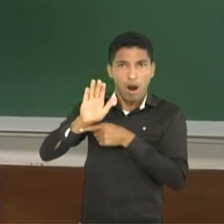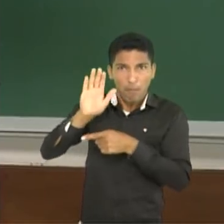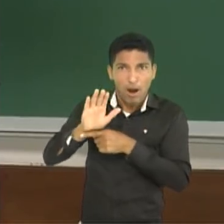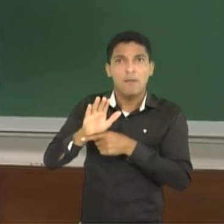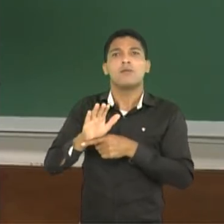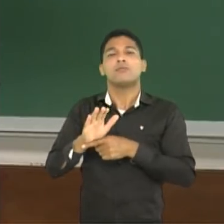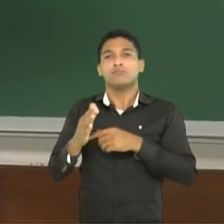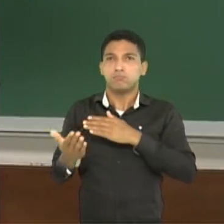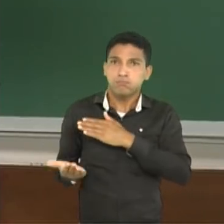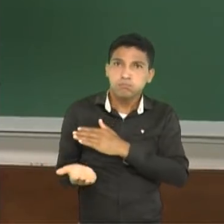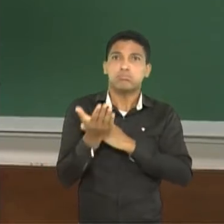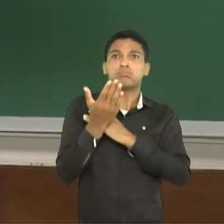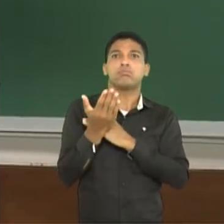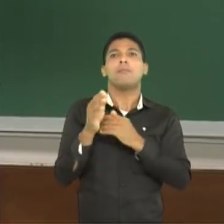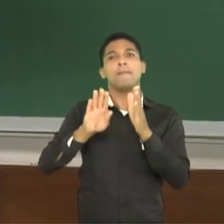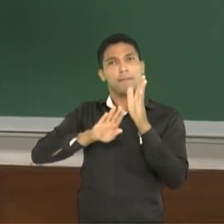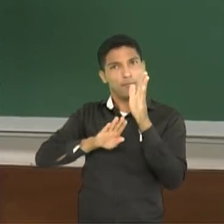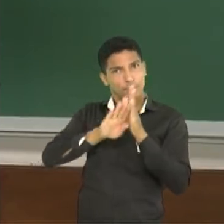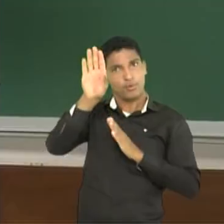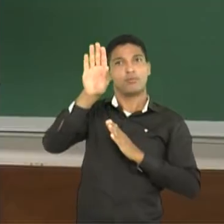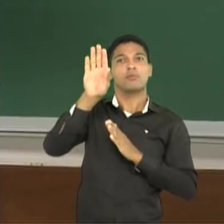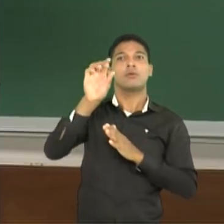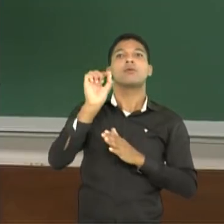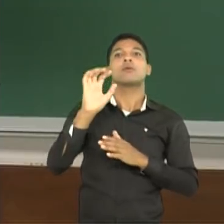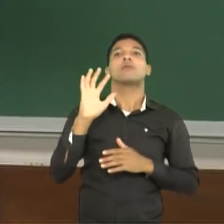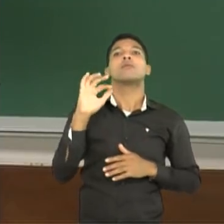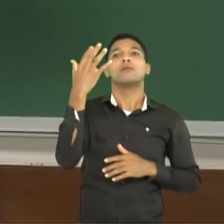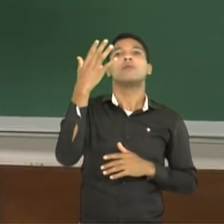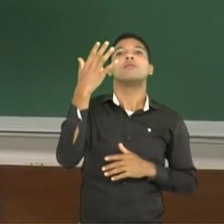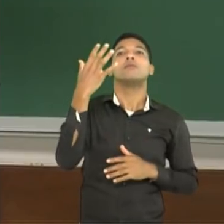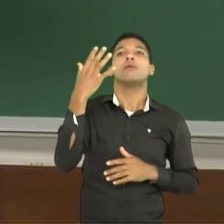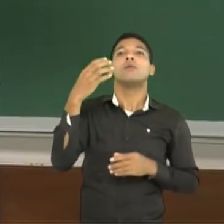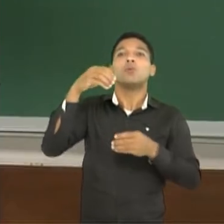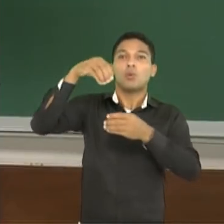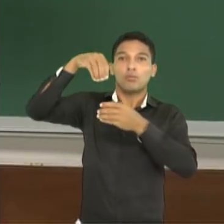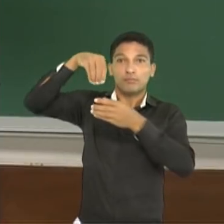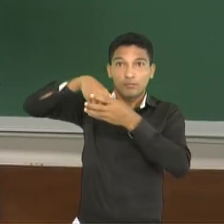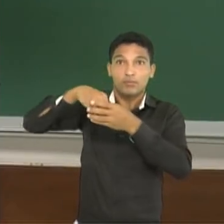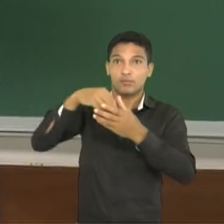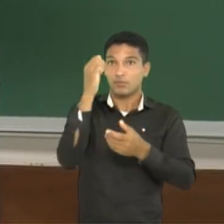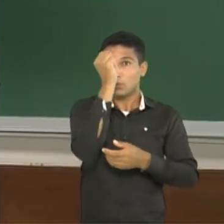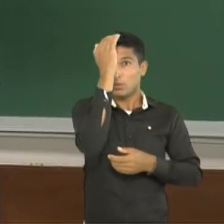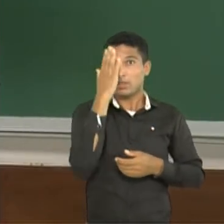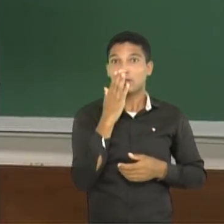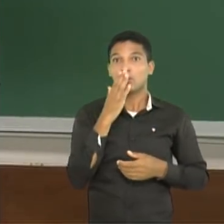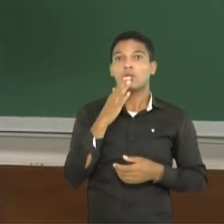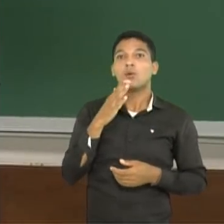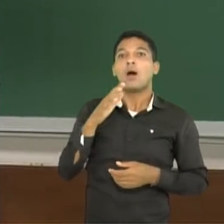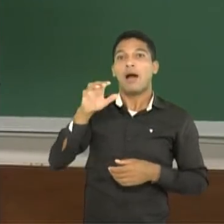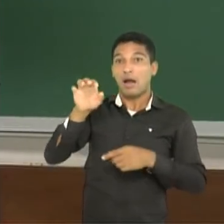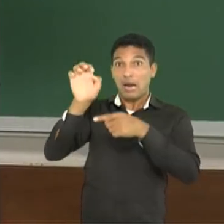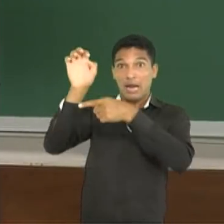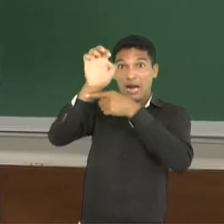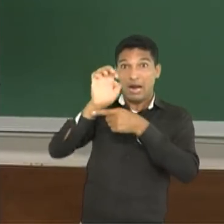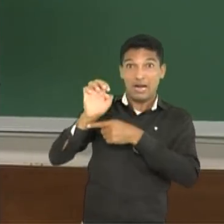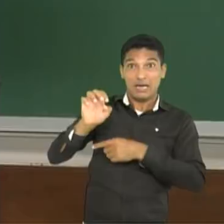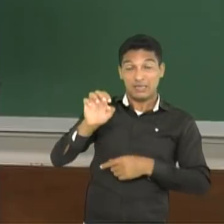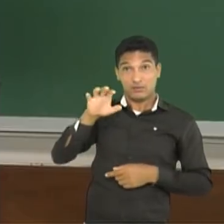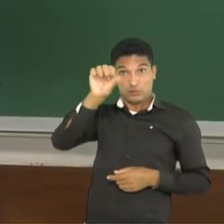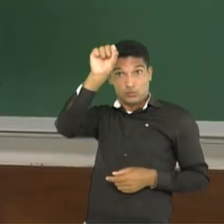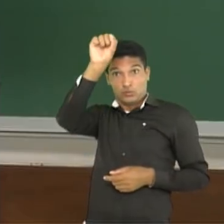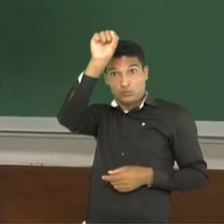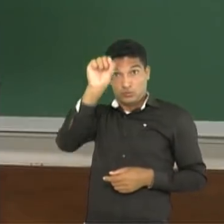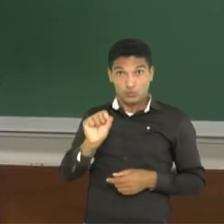entender o que aconteceu, quais as mudanças aconteceram na industrialização da região Sul ao longo desse período ali que o gráfico trouxe para nós.